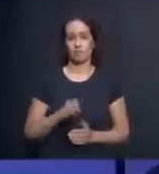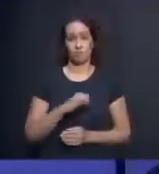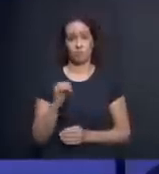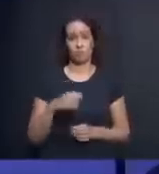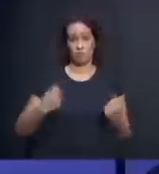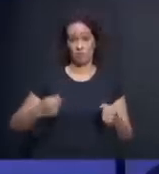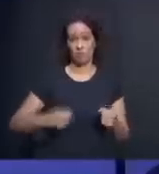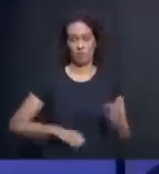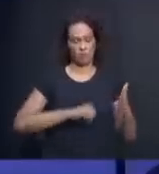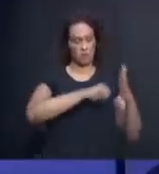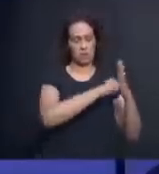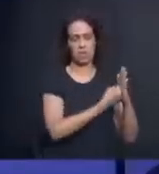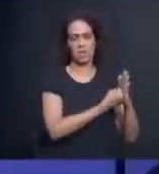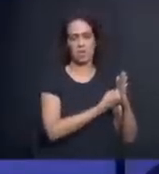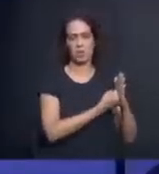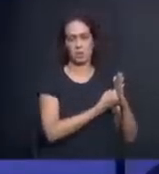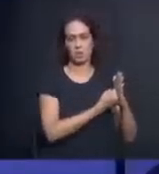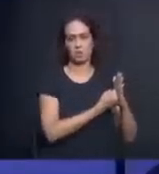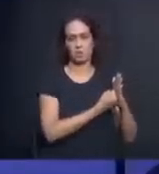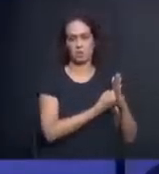embora.